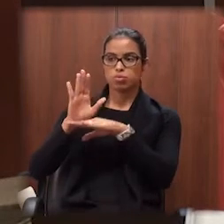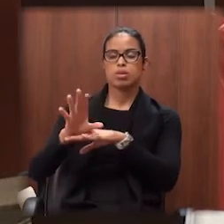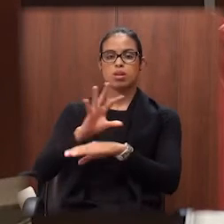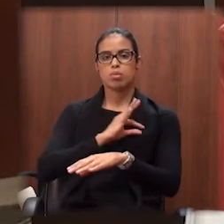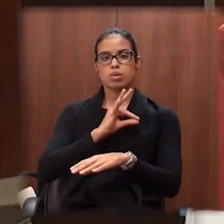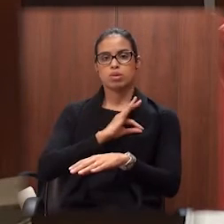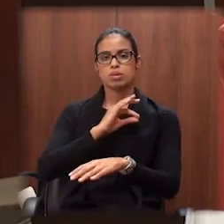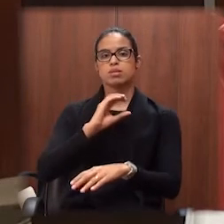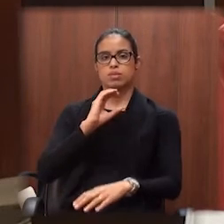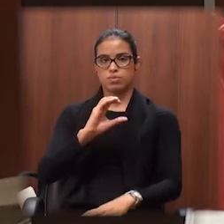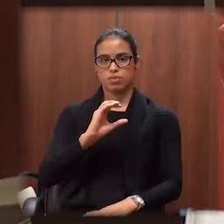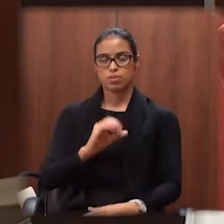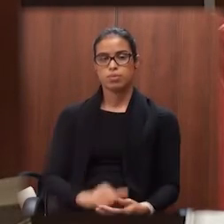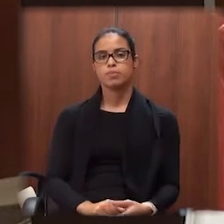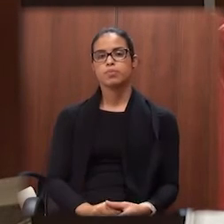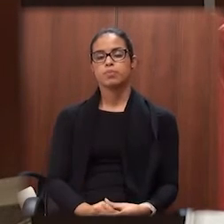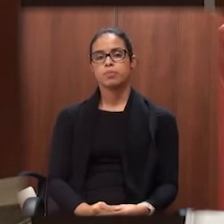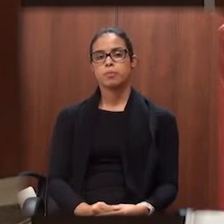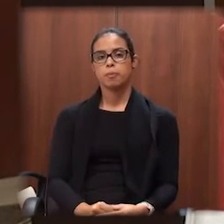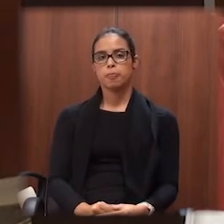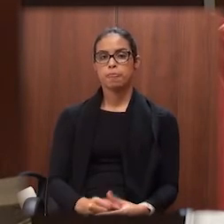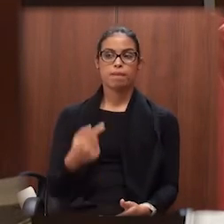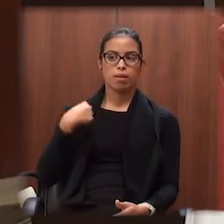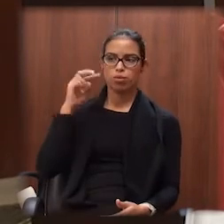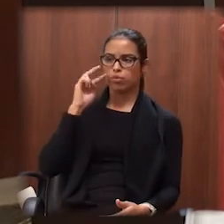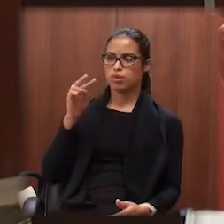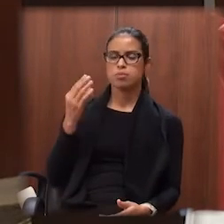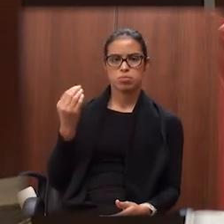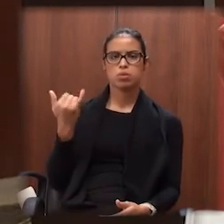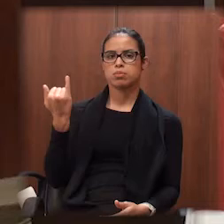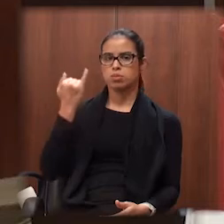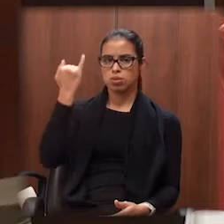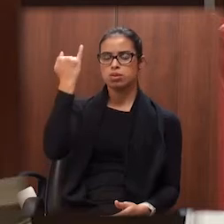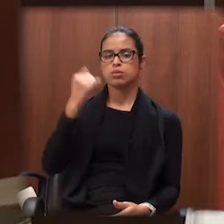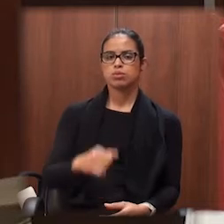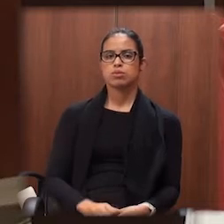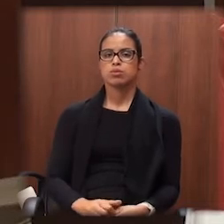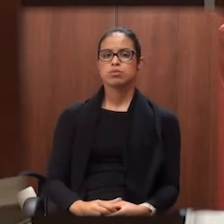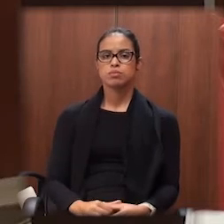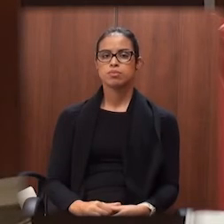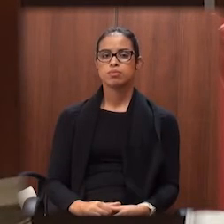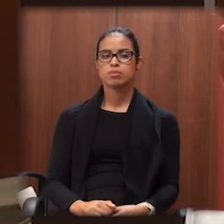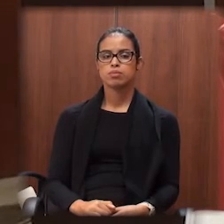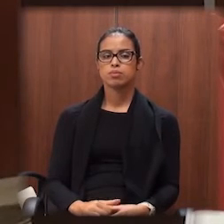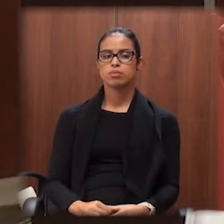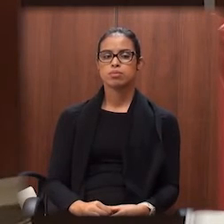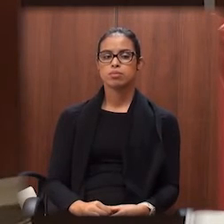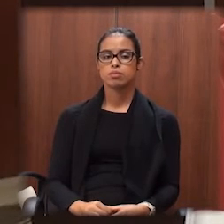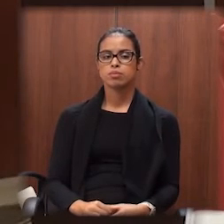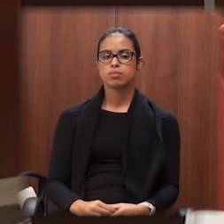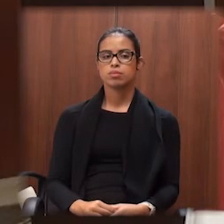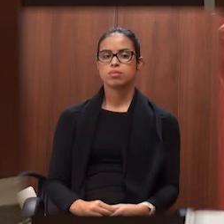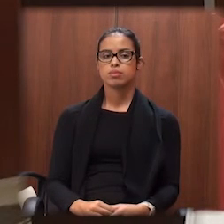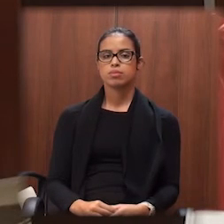Civil. E eu acho isso da maior importância quando